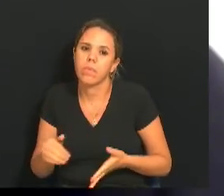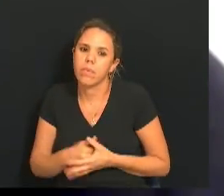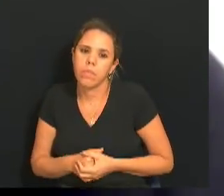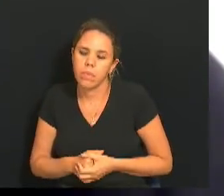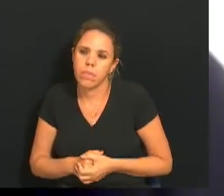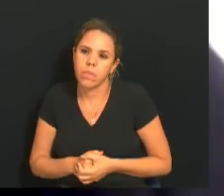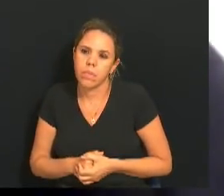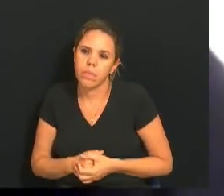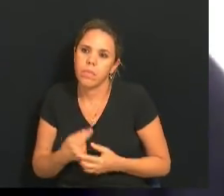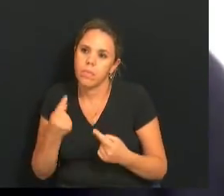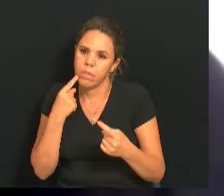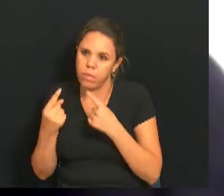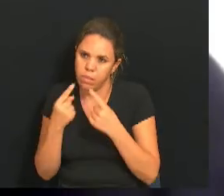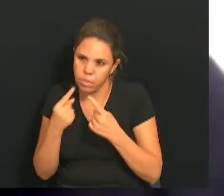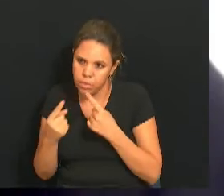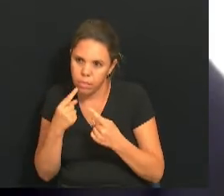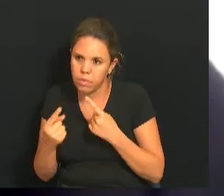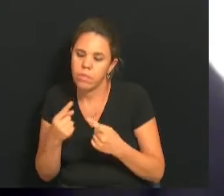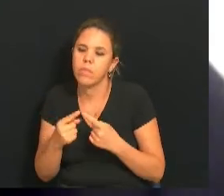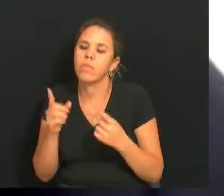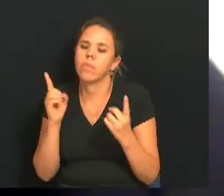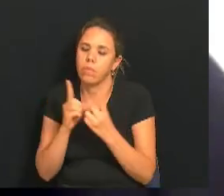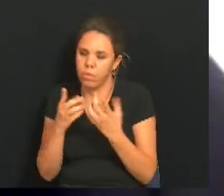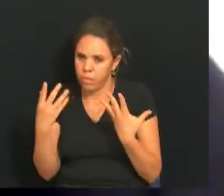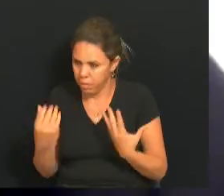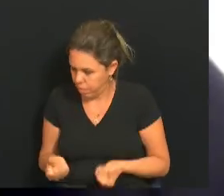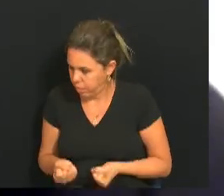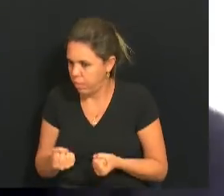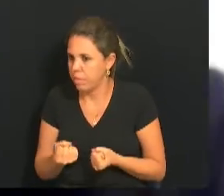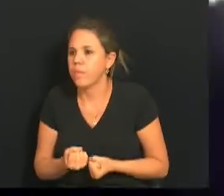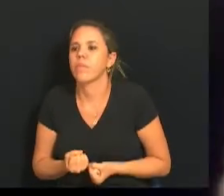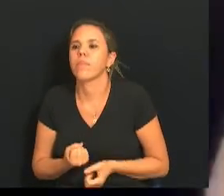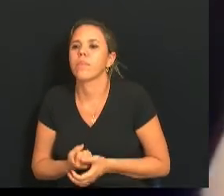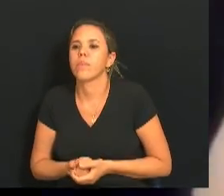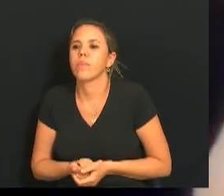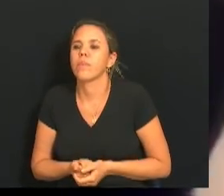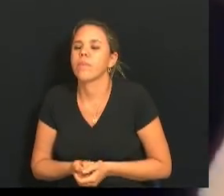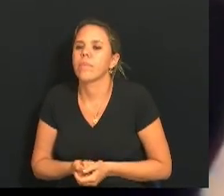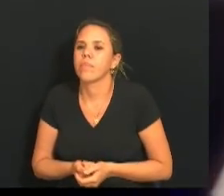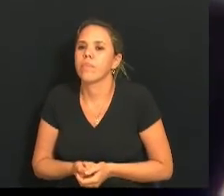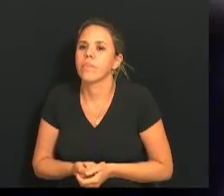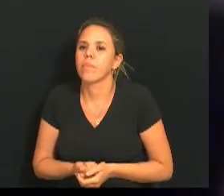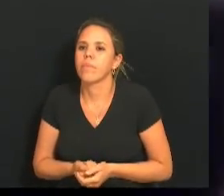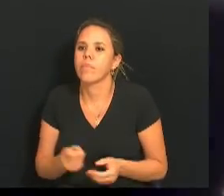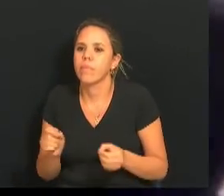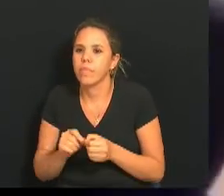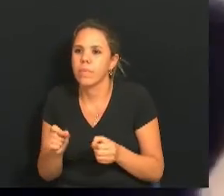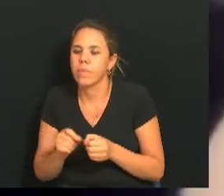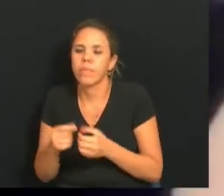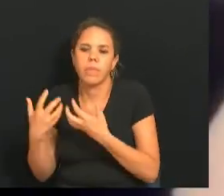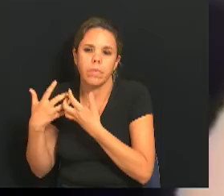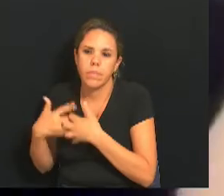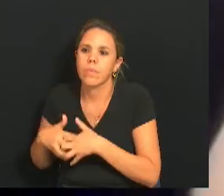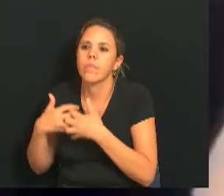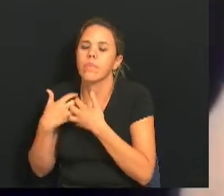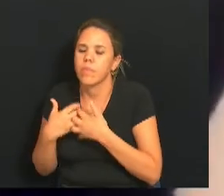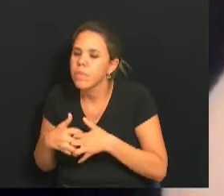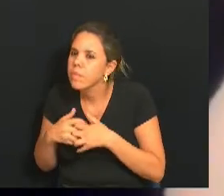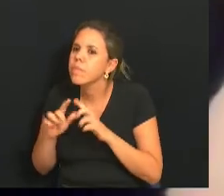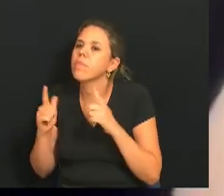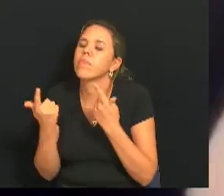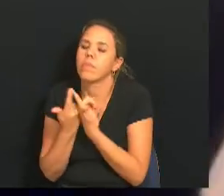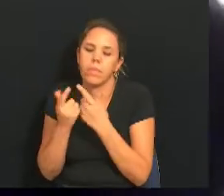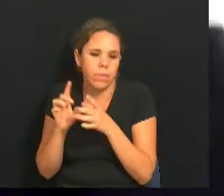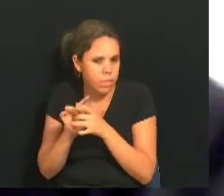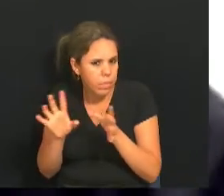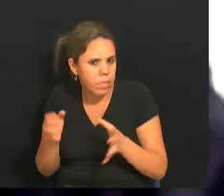de dialogar mesmo, de atender, enfim, de fazer refletir, de fato, uma gestão democrática,